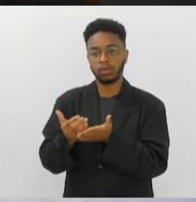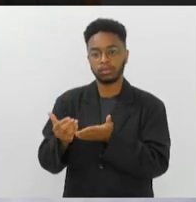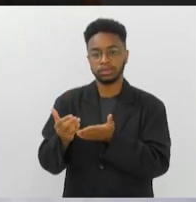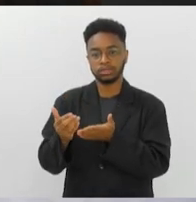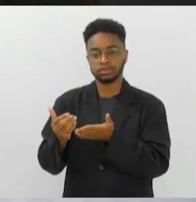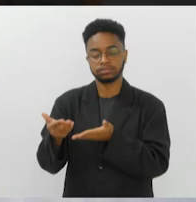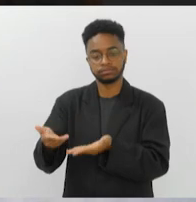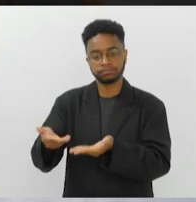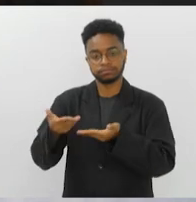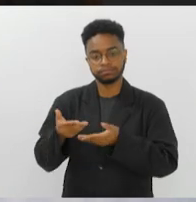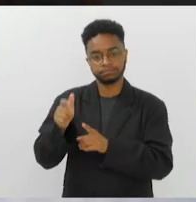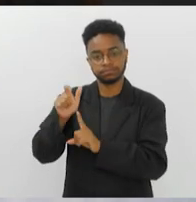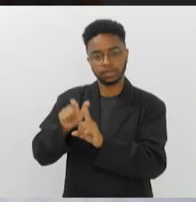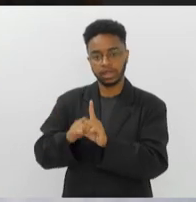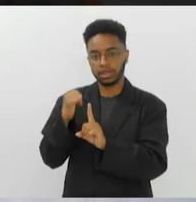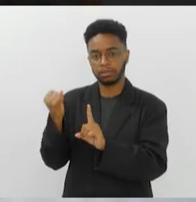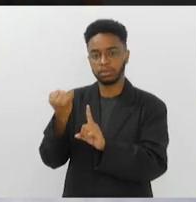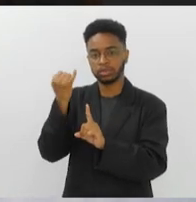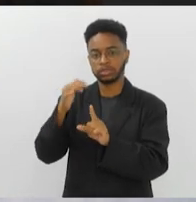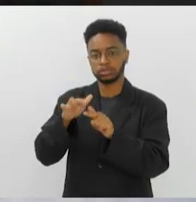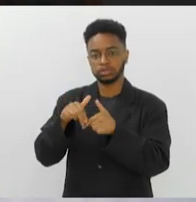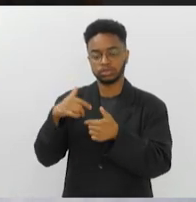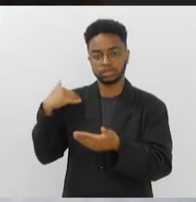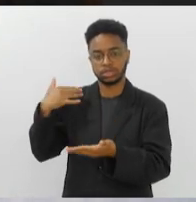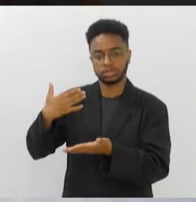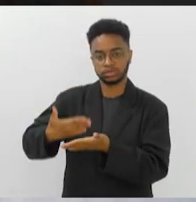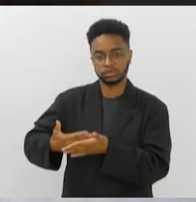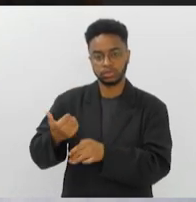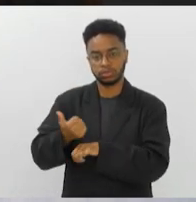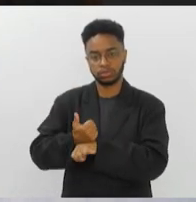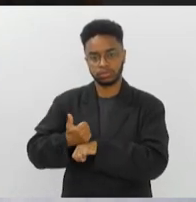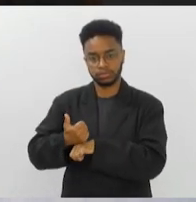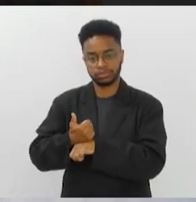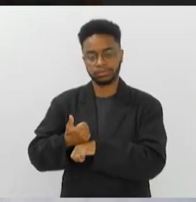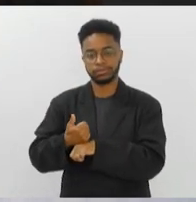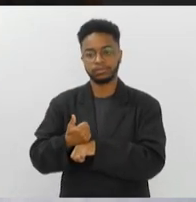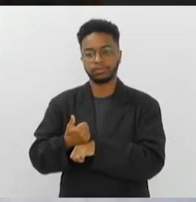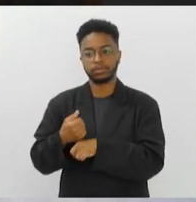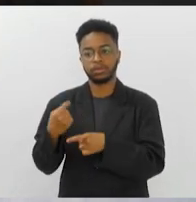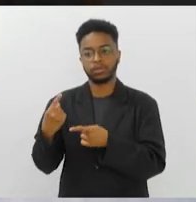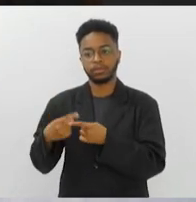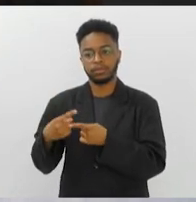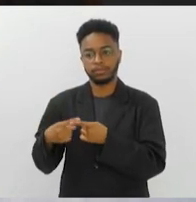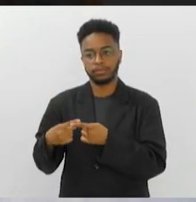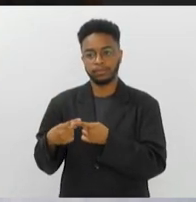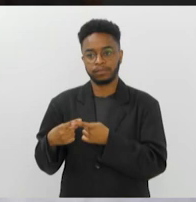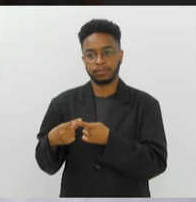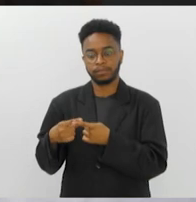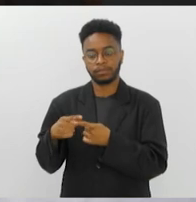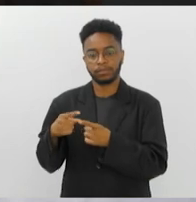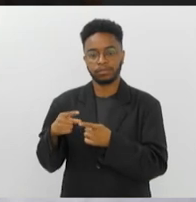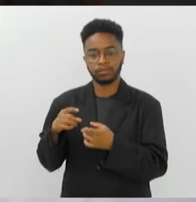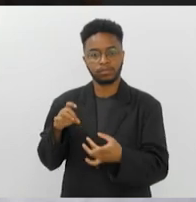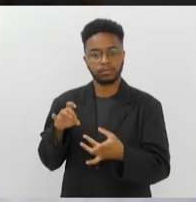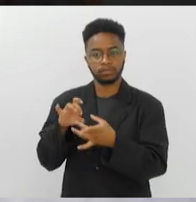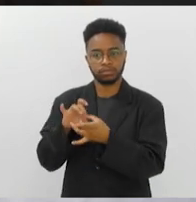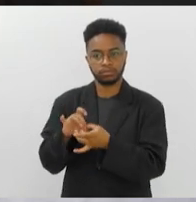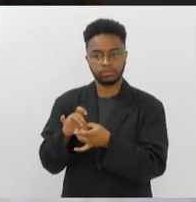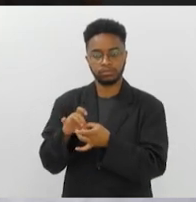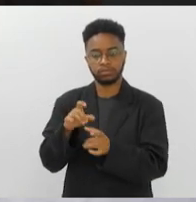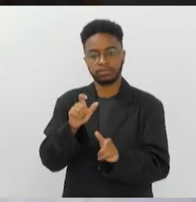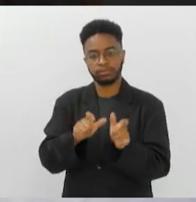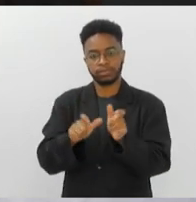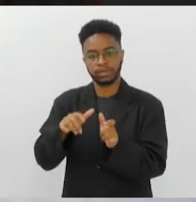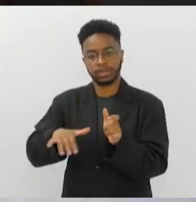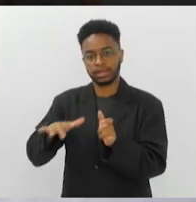que é importante pela sua trajetória profissional, que se depara com a luta da saúde mental, acompanhando,